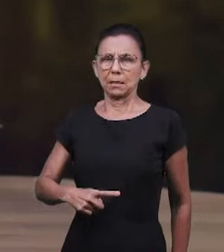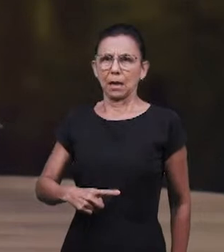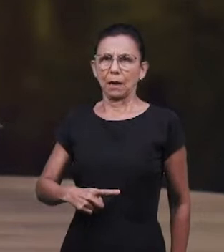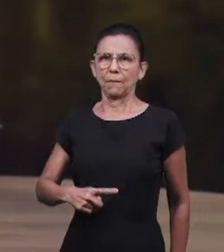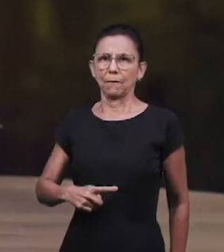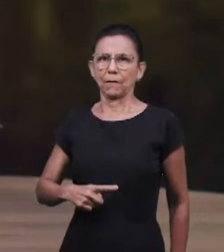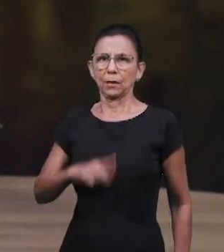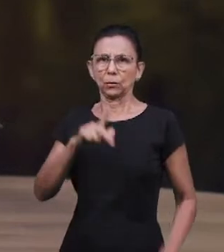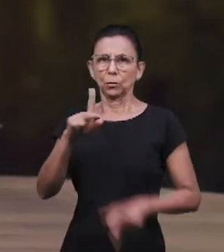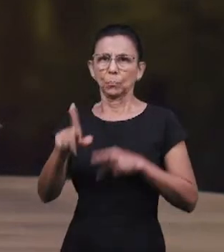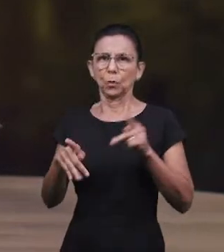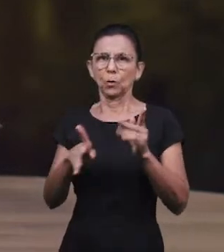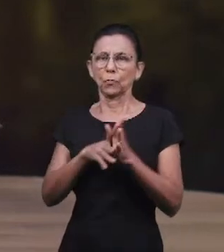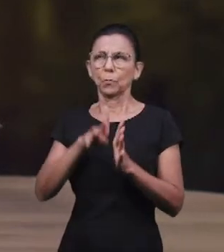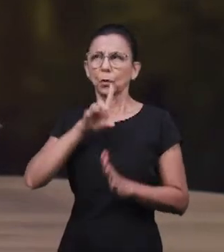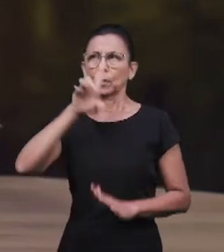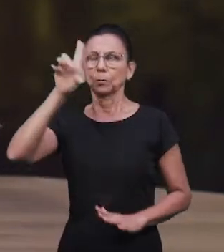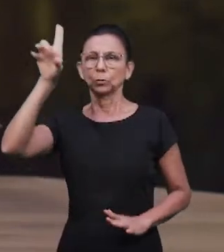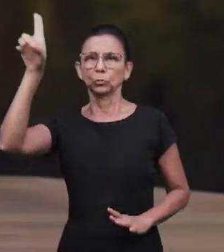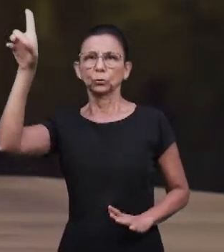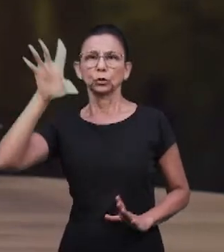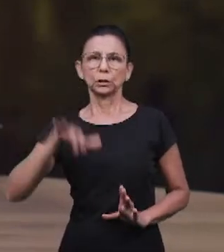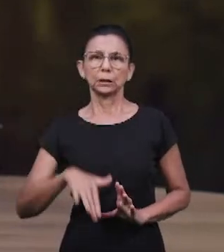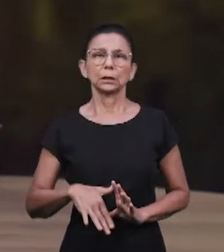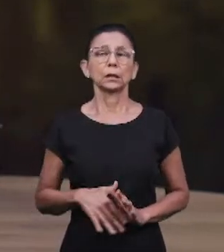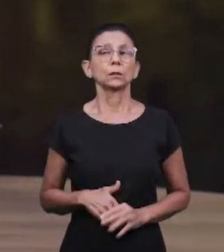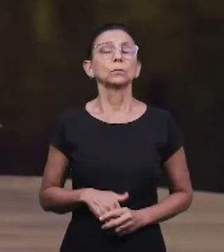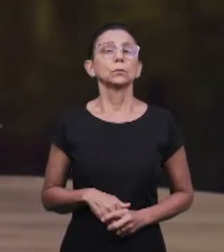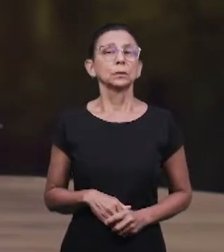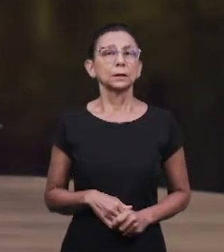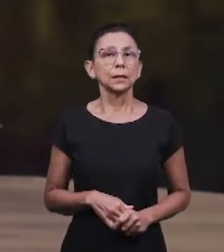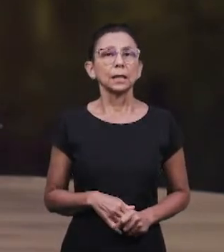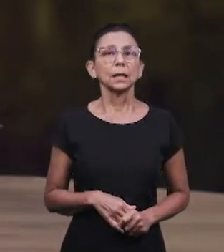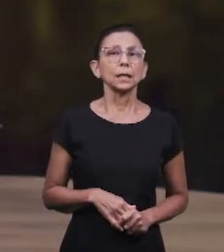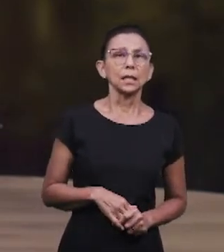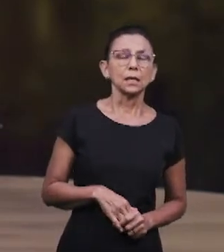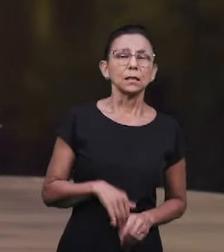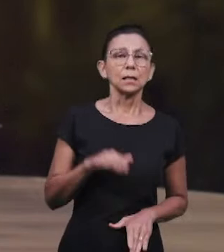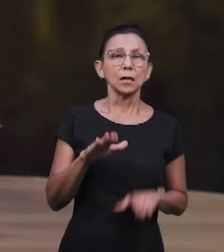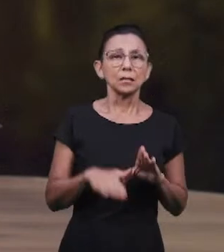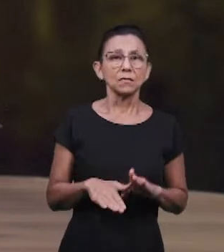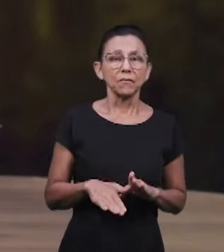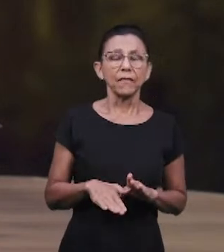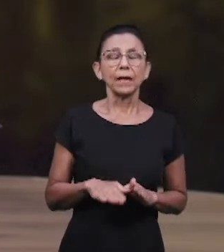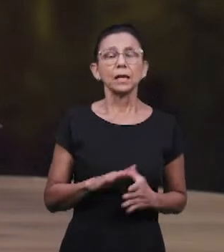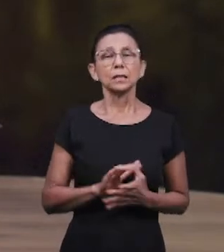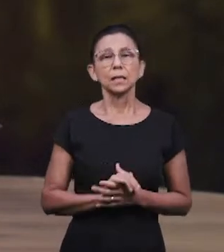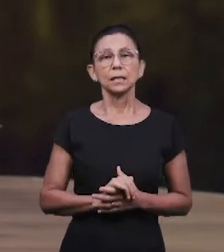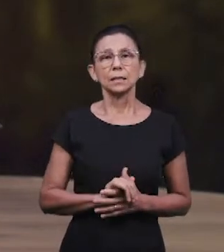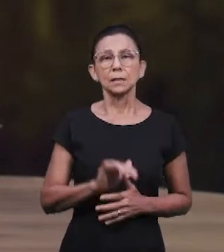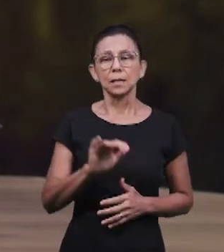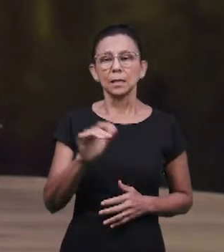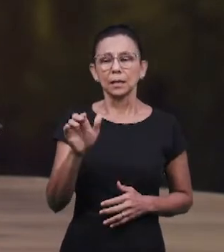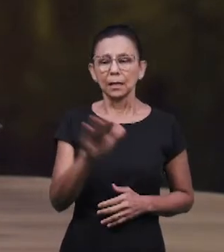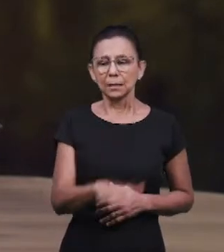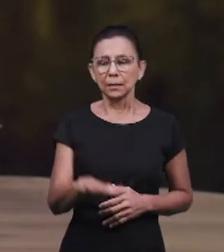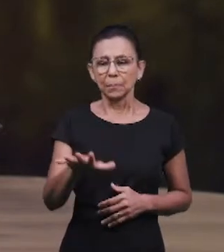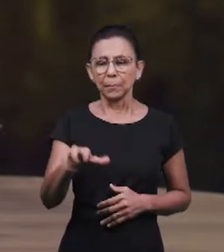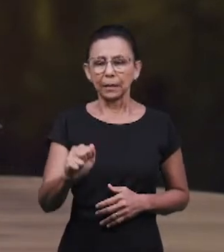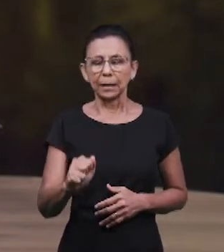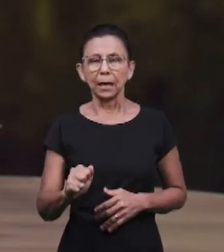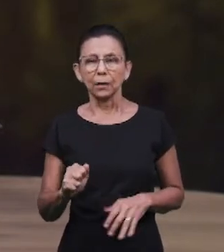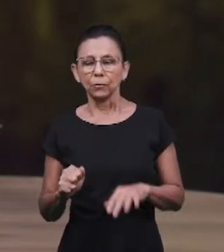às vezes até tiravam crianças para lá e para cá. E Moisés mesmo foi viver